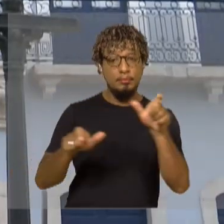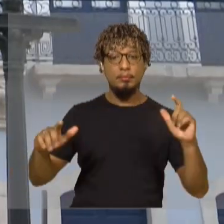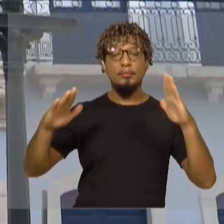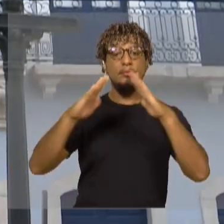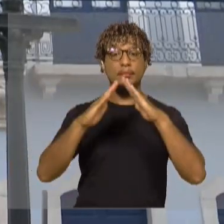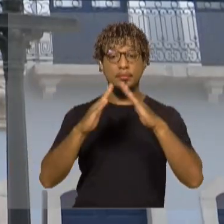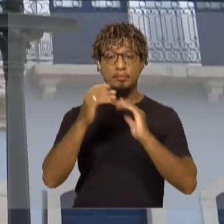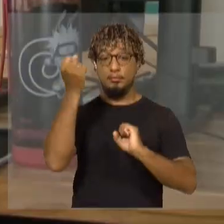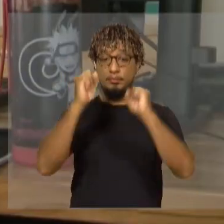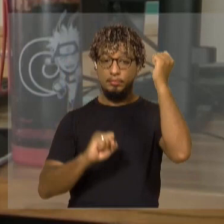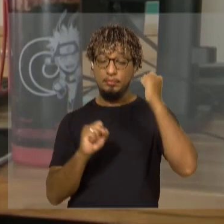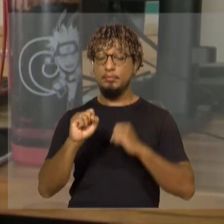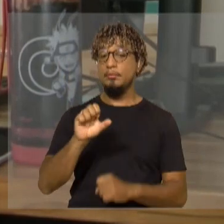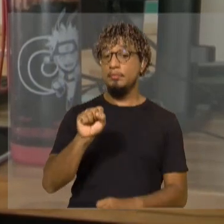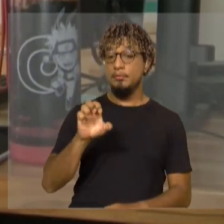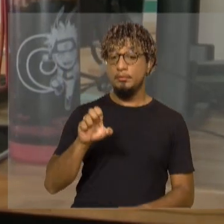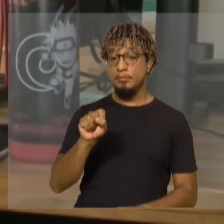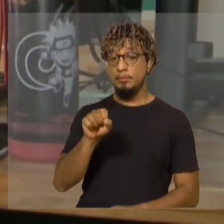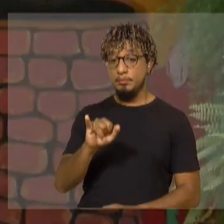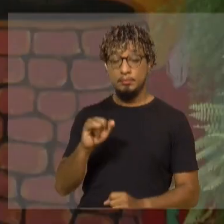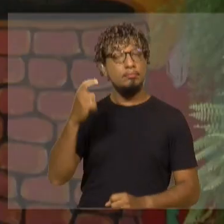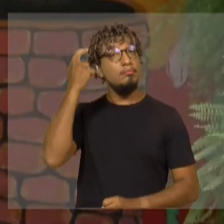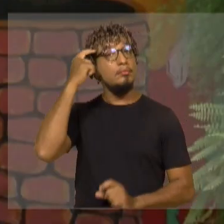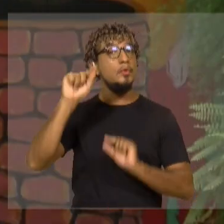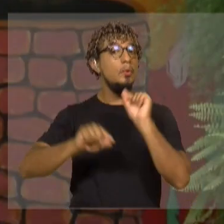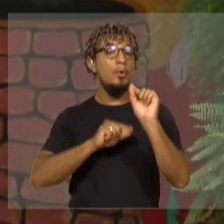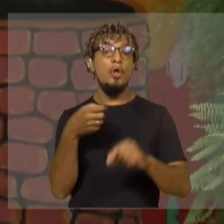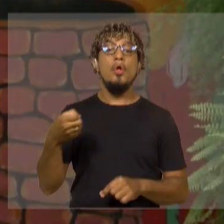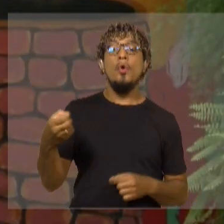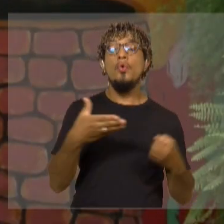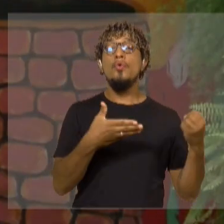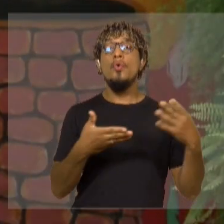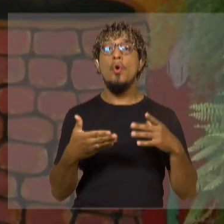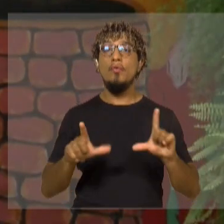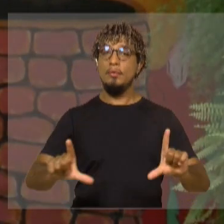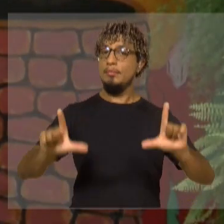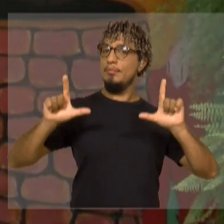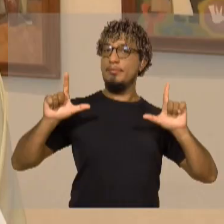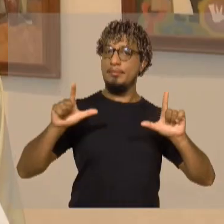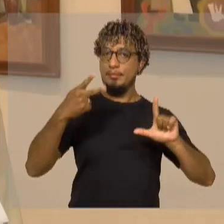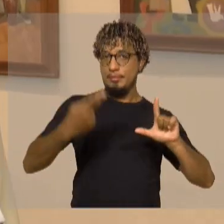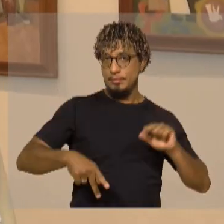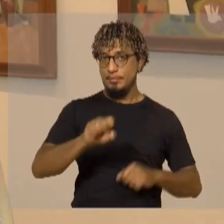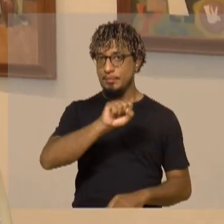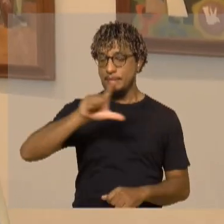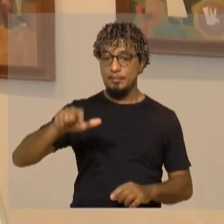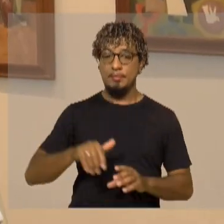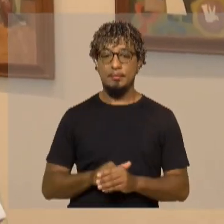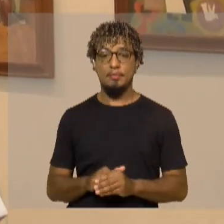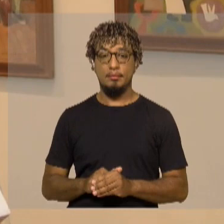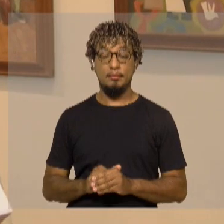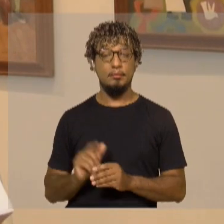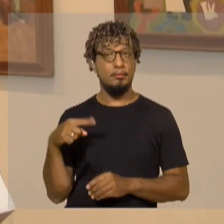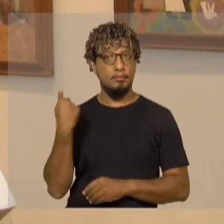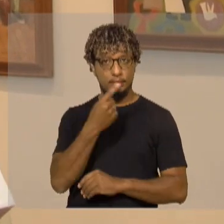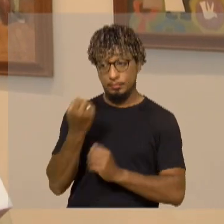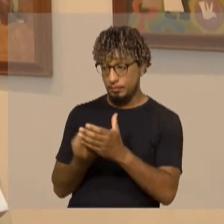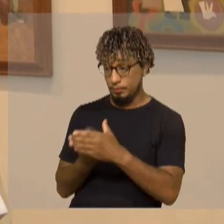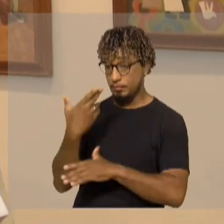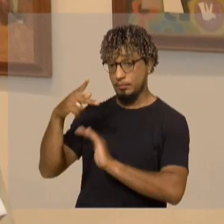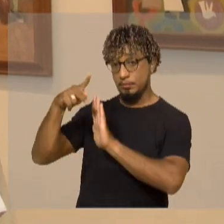da Indústria SESI foi pensado para ser o mais novo cartão postal de São Luís. Nós criamos esse